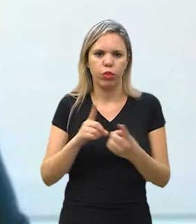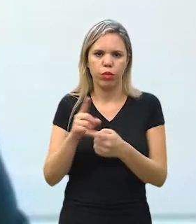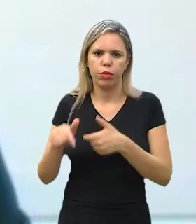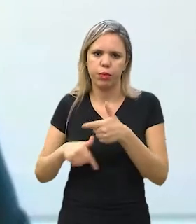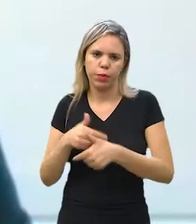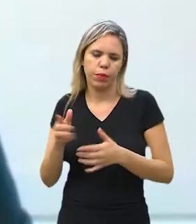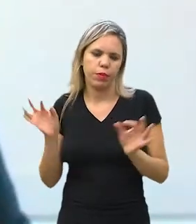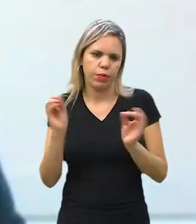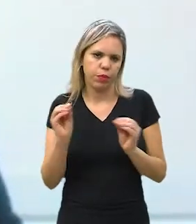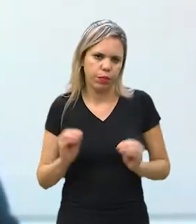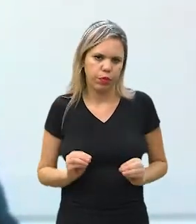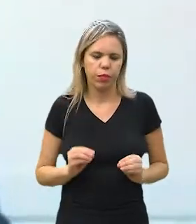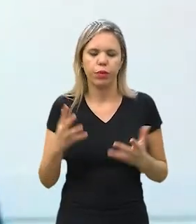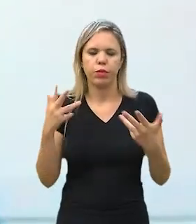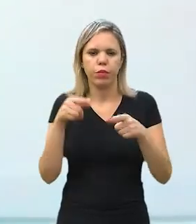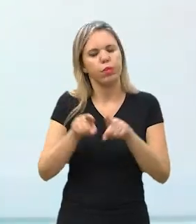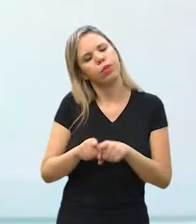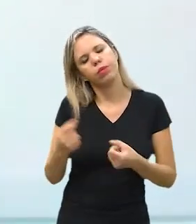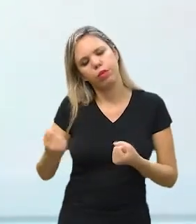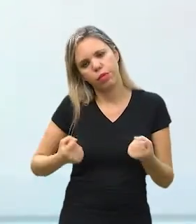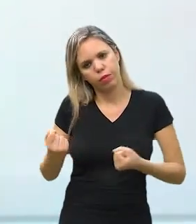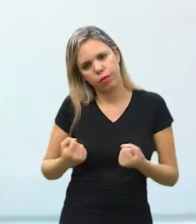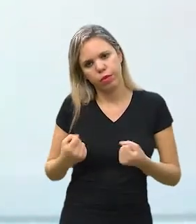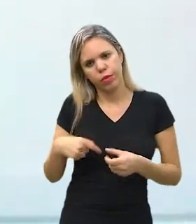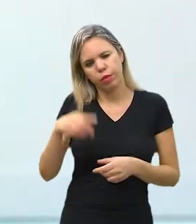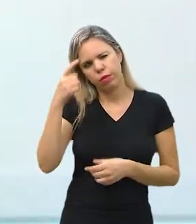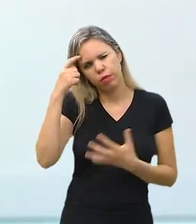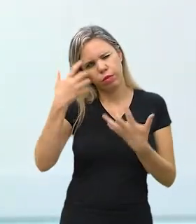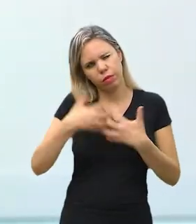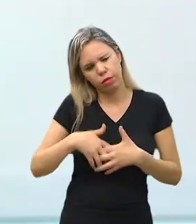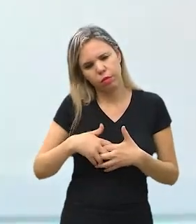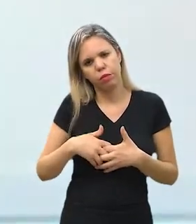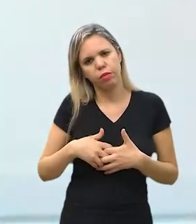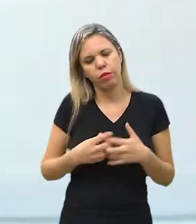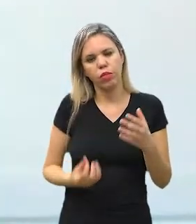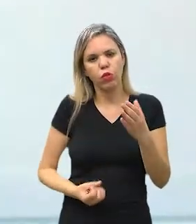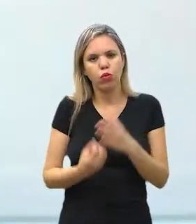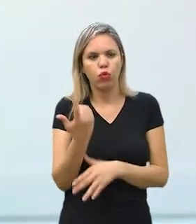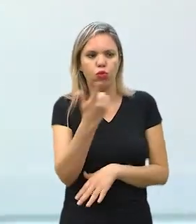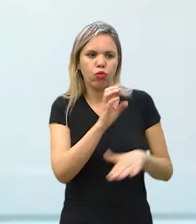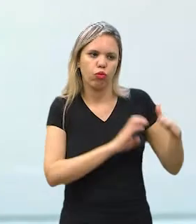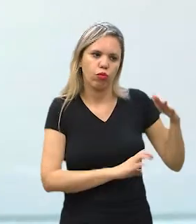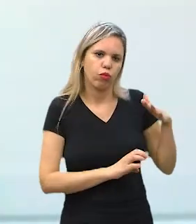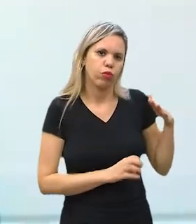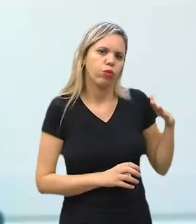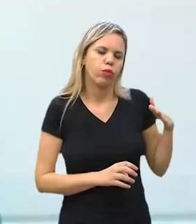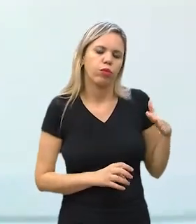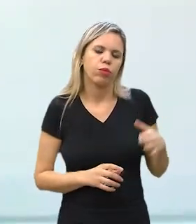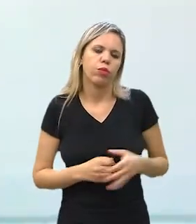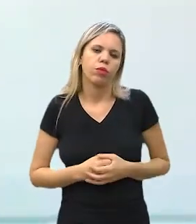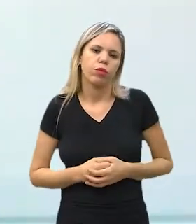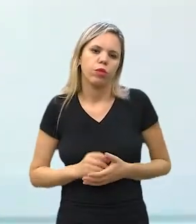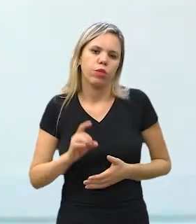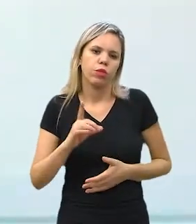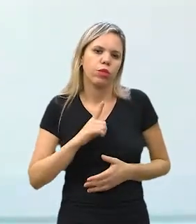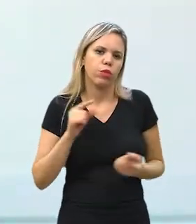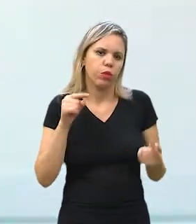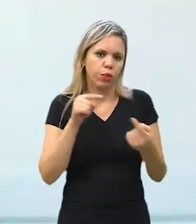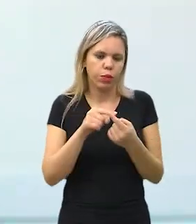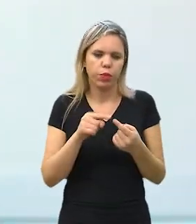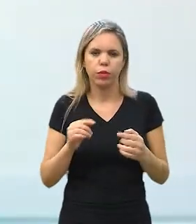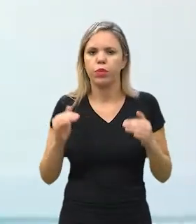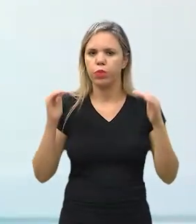esses serviços que hoje a gente tem na estética. Então foi daí que eu passei a pensar e criei essa outra empresa,